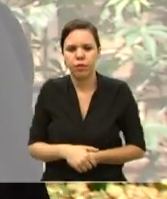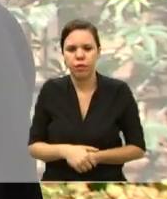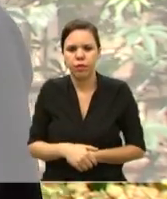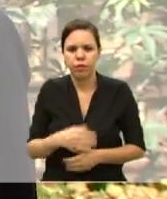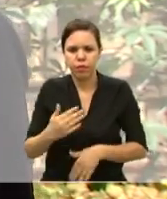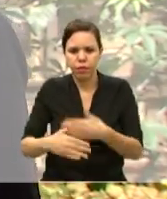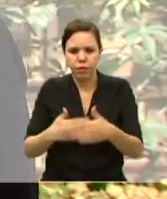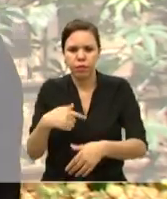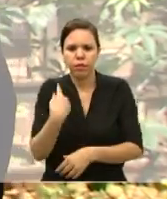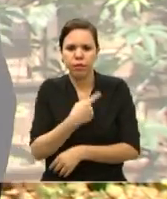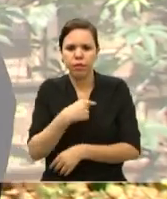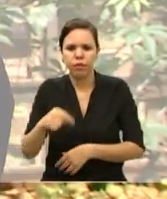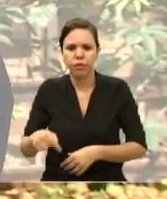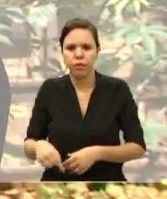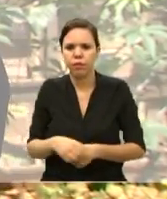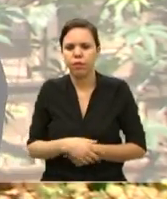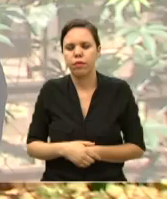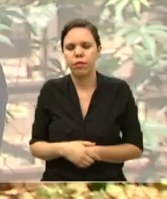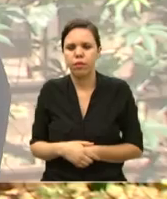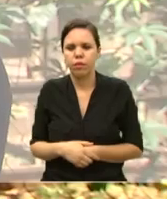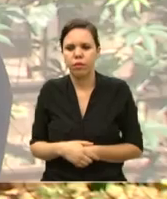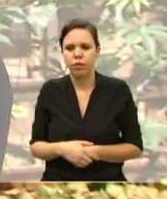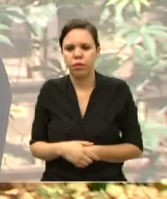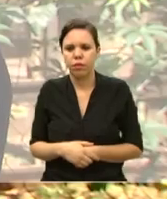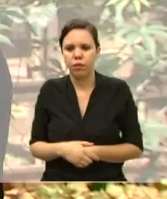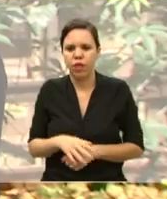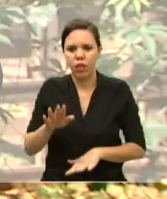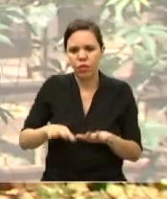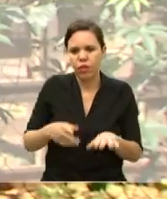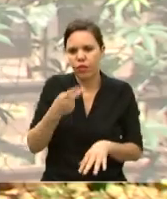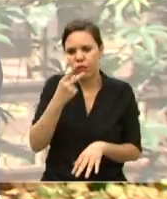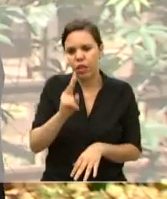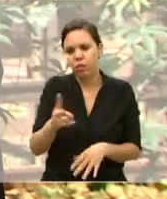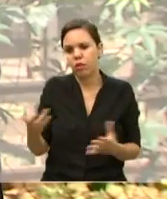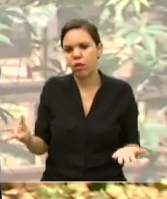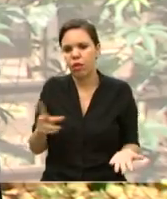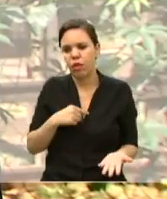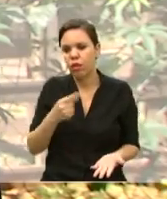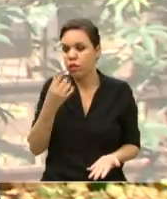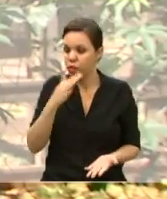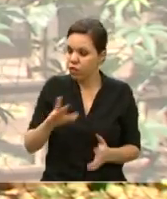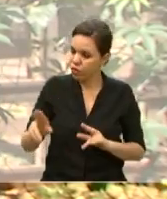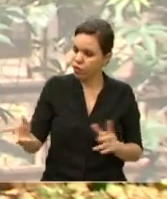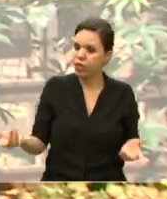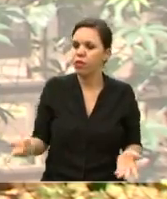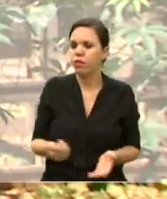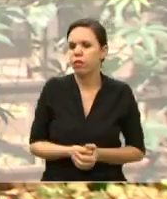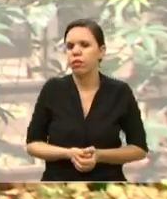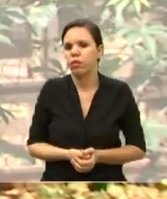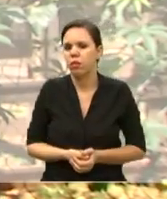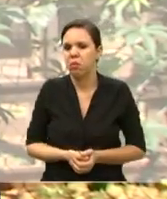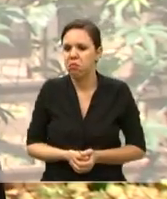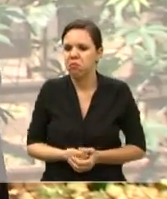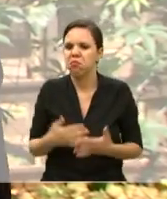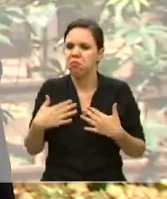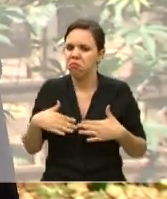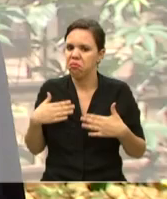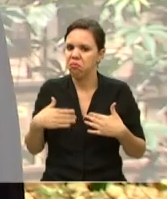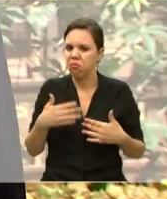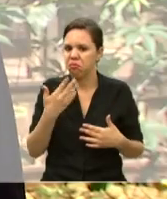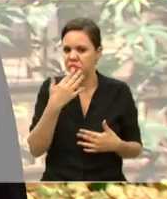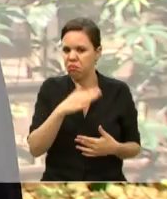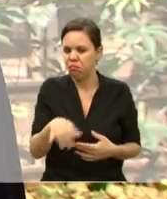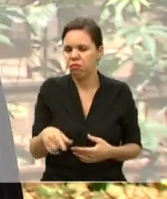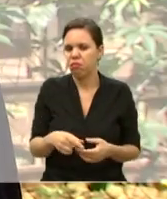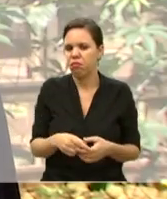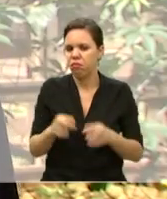desse ciclo nosso aqui, né? Eles falam sempre assim, nossa, como suas crianças são diferentes, como eles são tranquilos, como